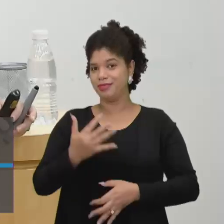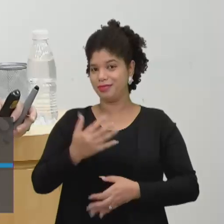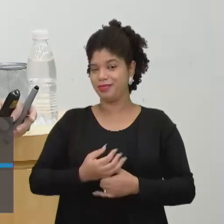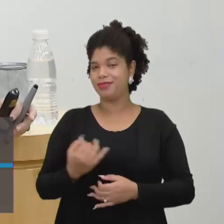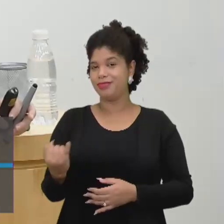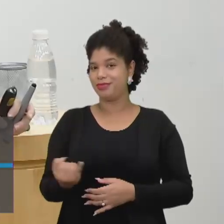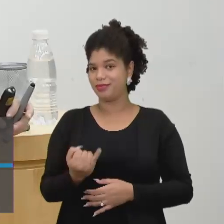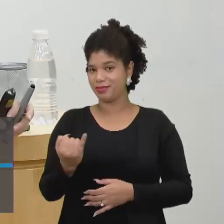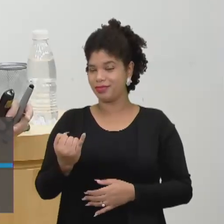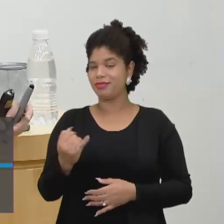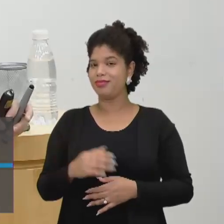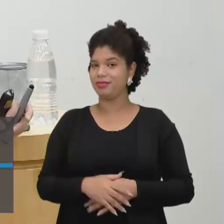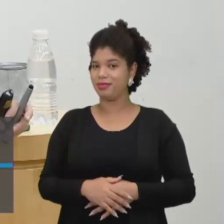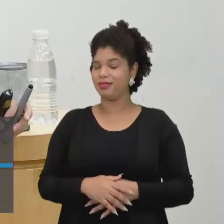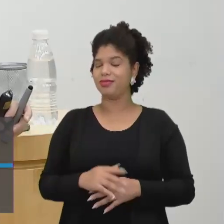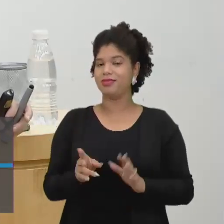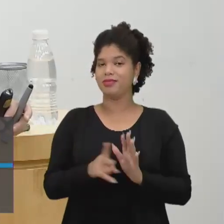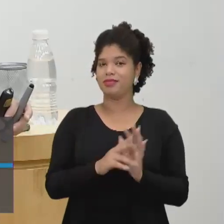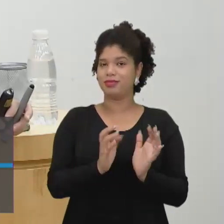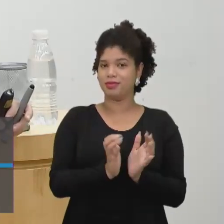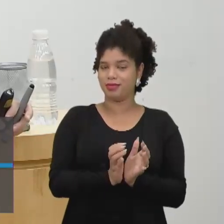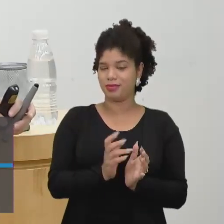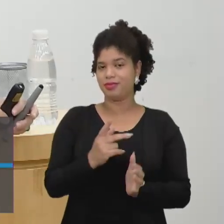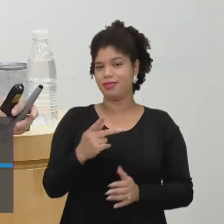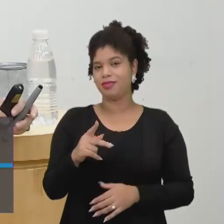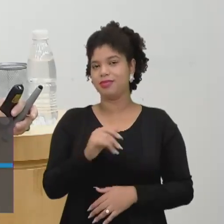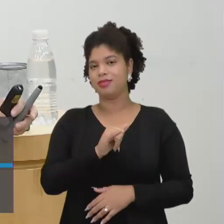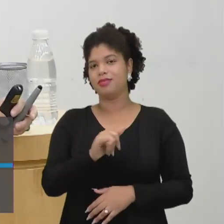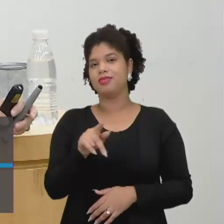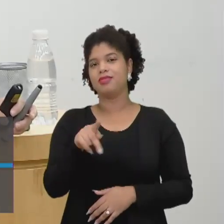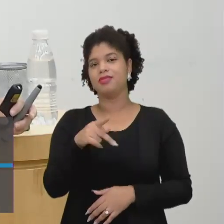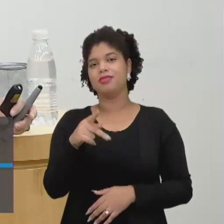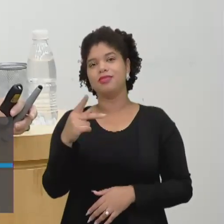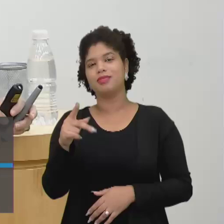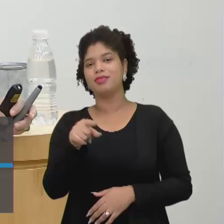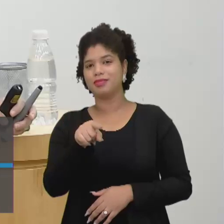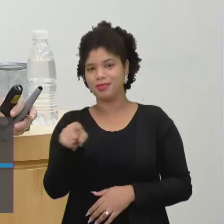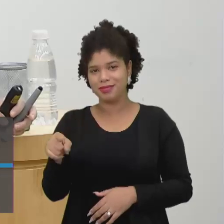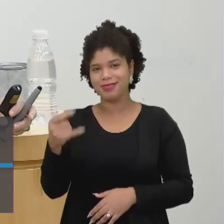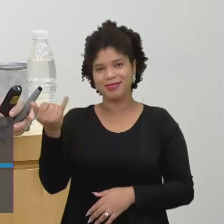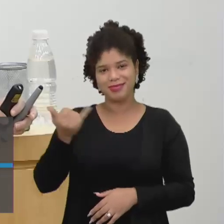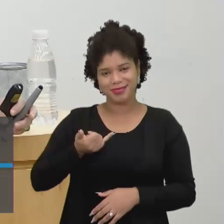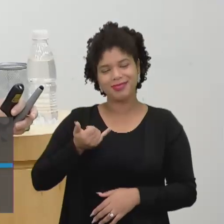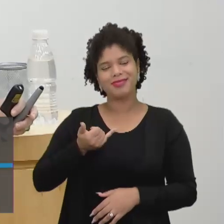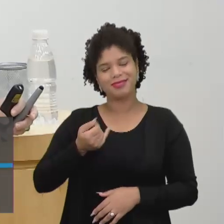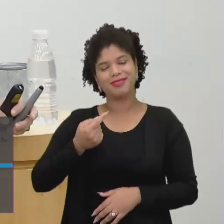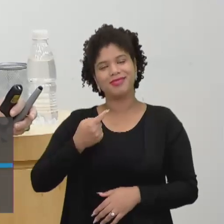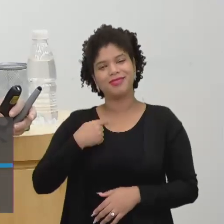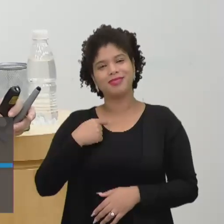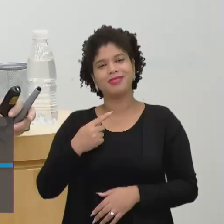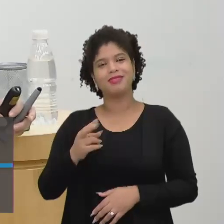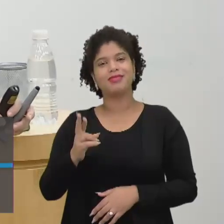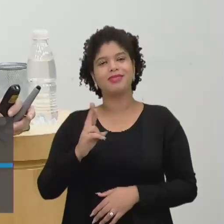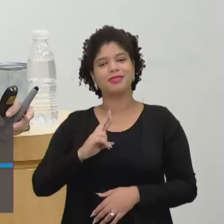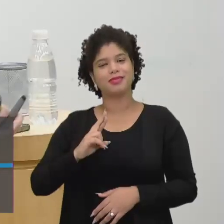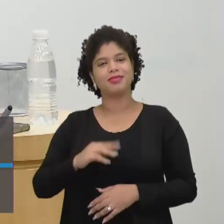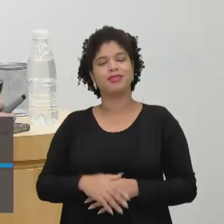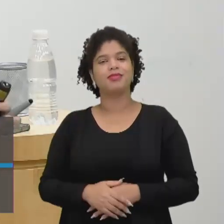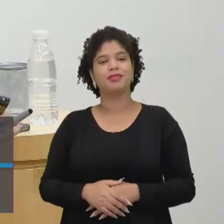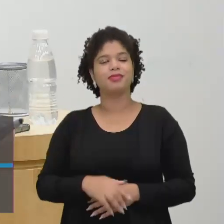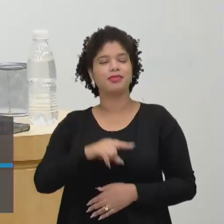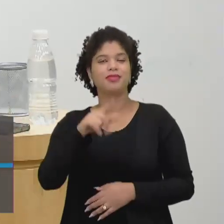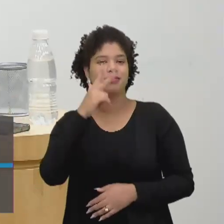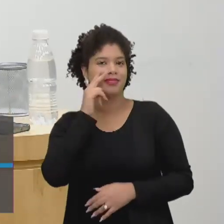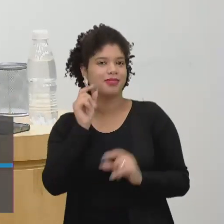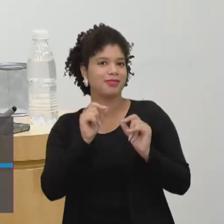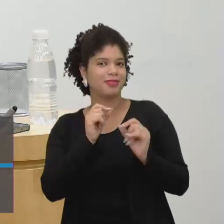entre no chat lá da sua turma, mande a resposta para o seu professor. E você, professor, mande a resposta para mim do seu aluno ou a sua resposta também, me falando como está